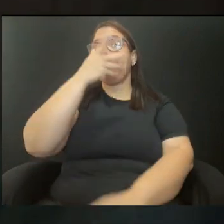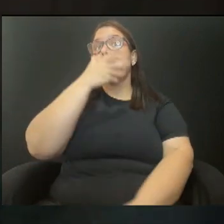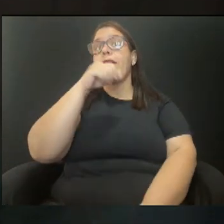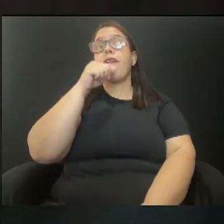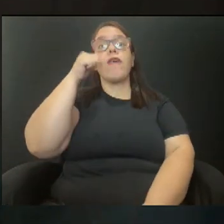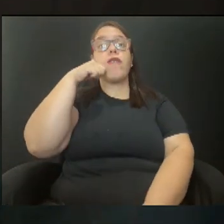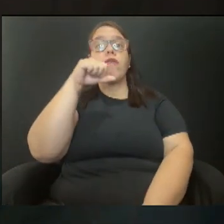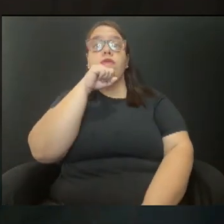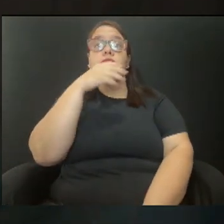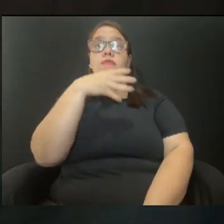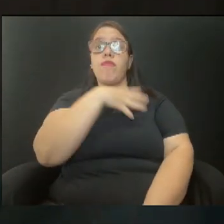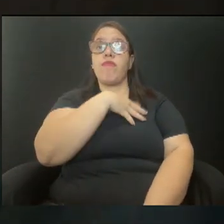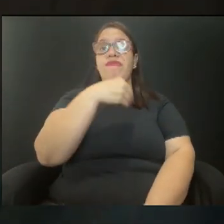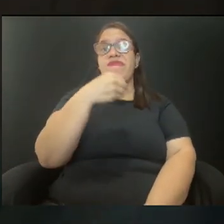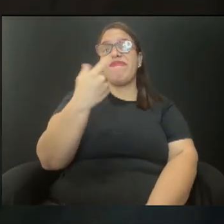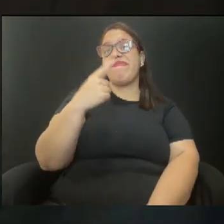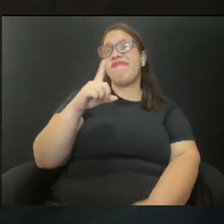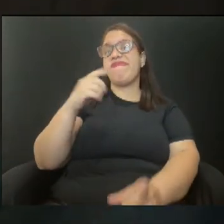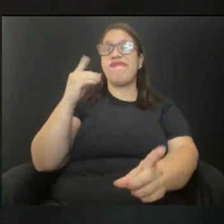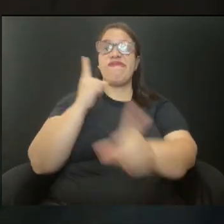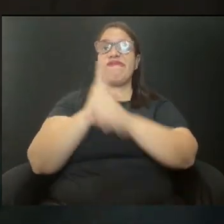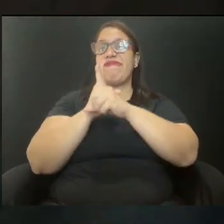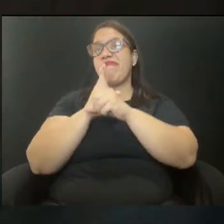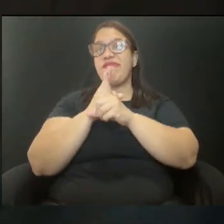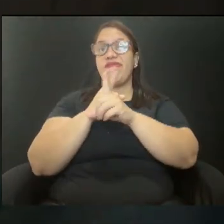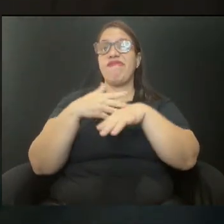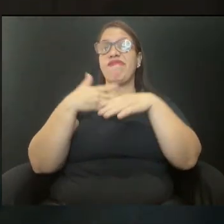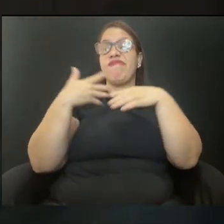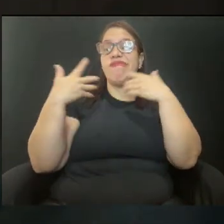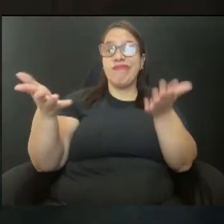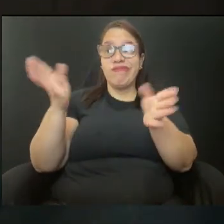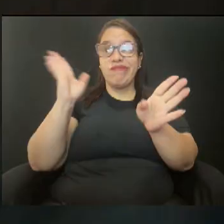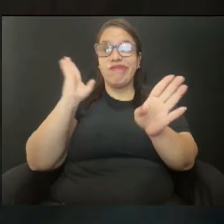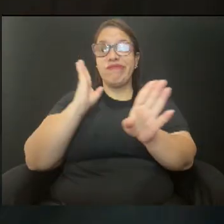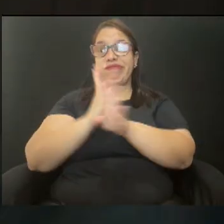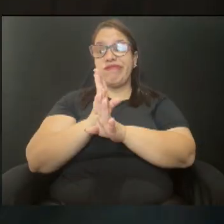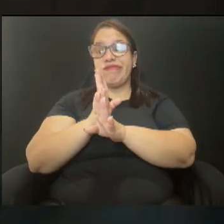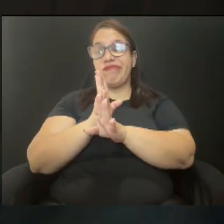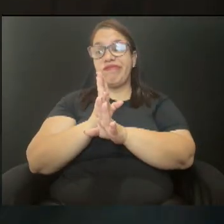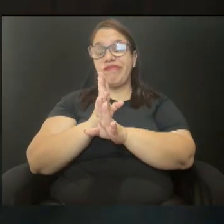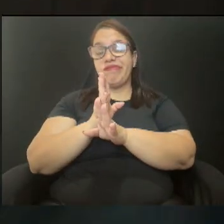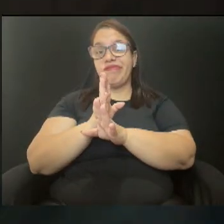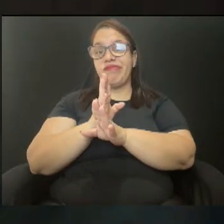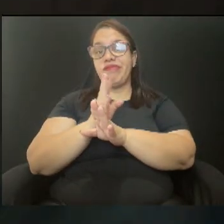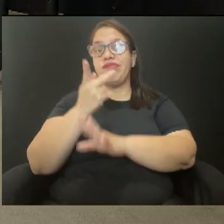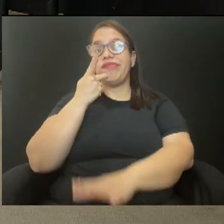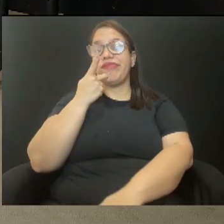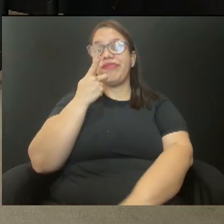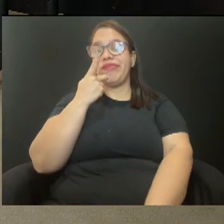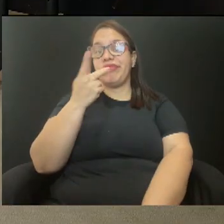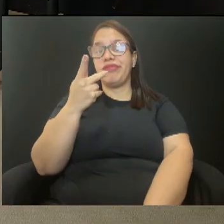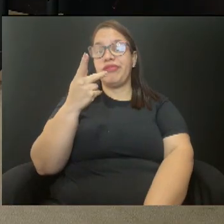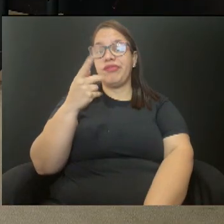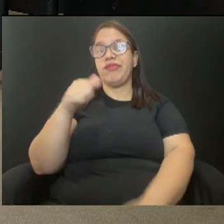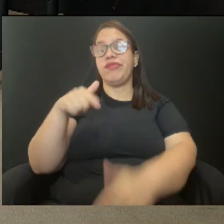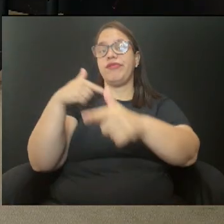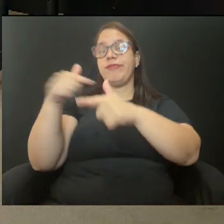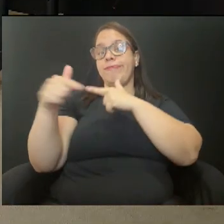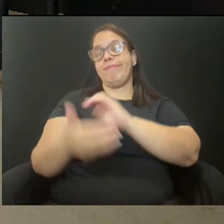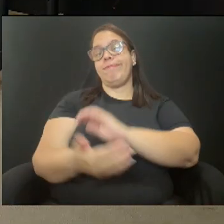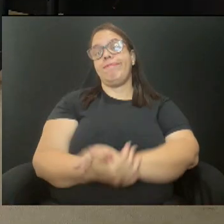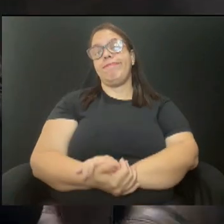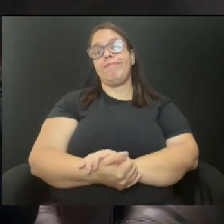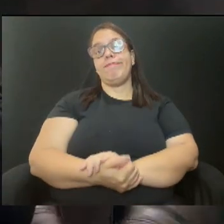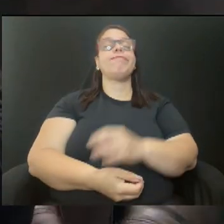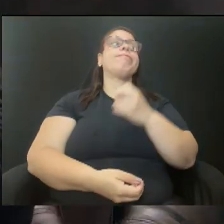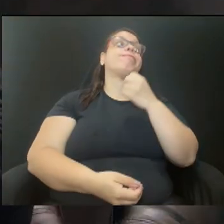se encontrou, quando vai se encontrar, inclusive quando se fala de mercado de trabalho. Muito. Trazendo